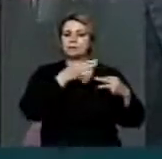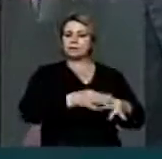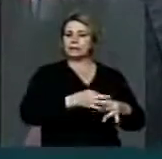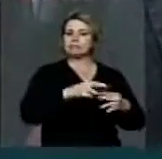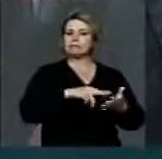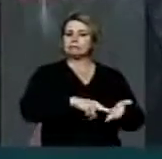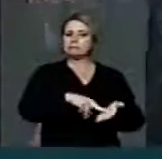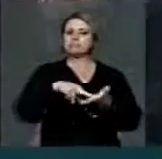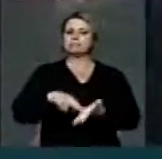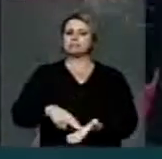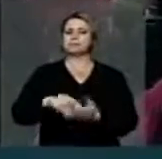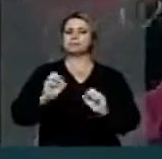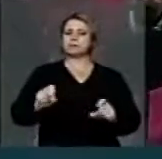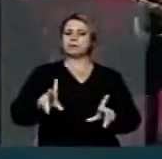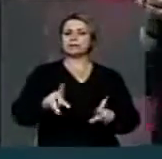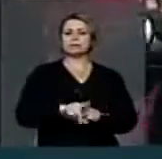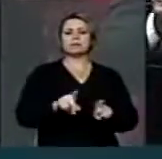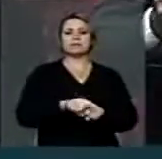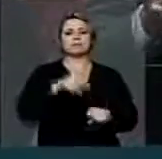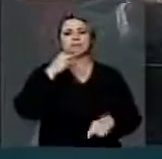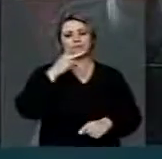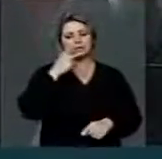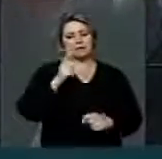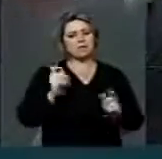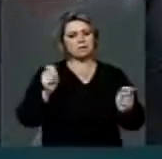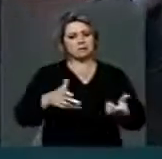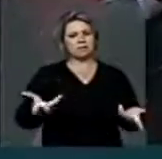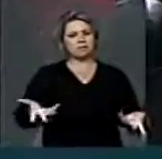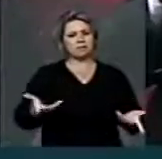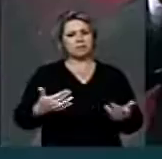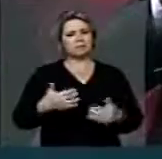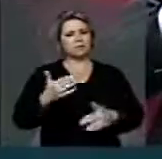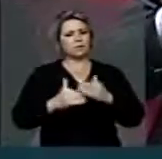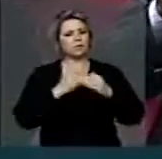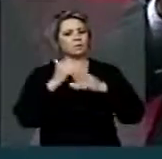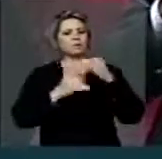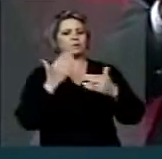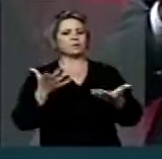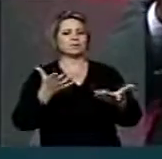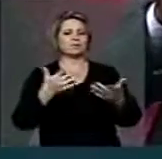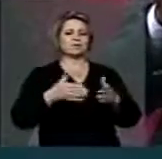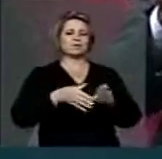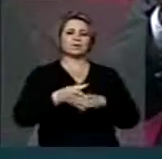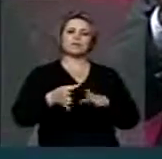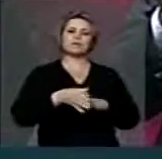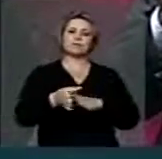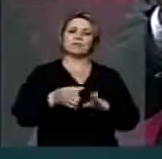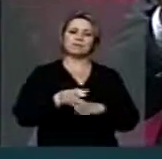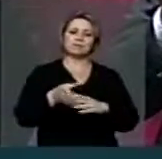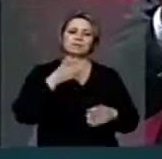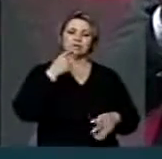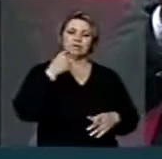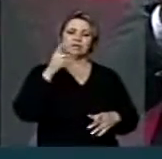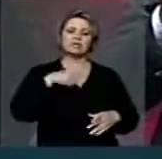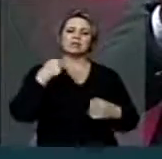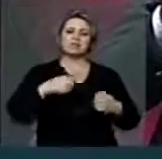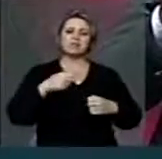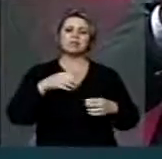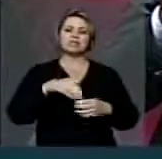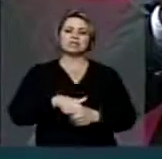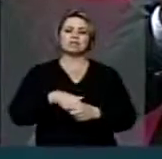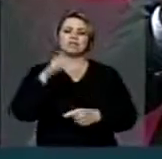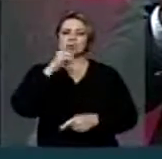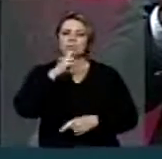isso. Mas também negar o mínimo que se possa fazer nessa altura do campeonato é para dizer que nós precisamos votar alguma